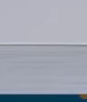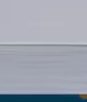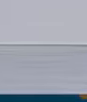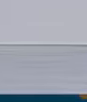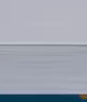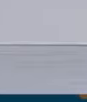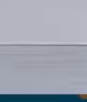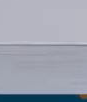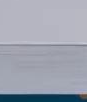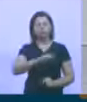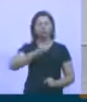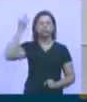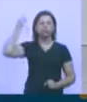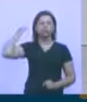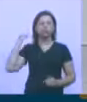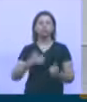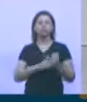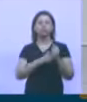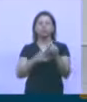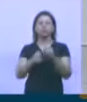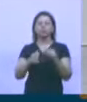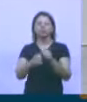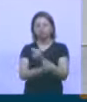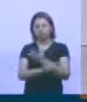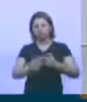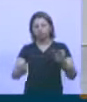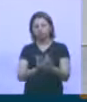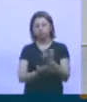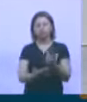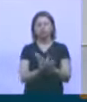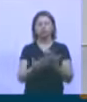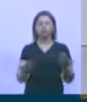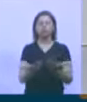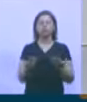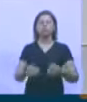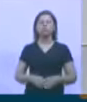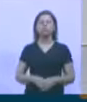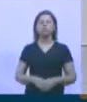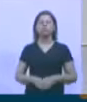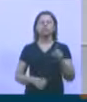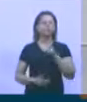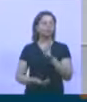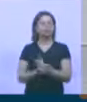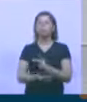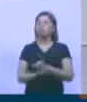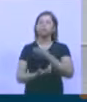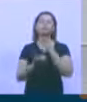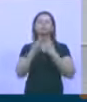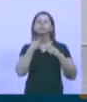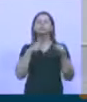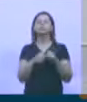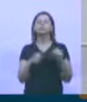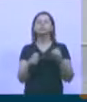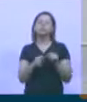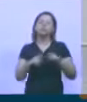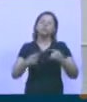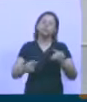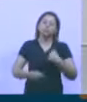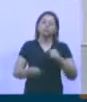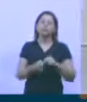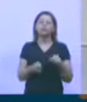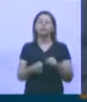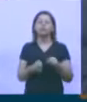vivi no passado me levaram a fazer coisas erradas hoje, me levam a fazer coisas que eu nem mesmo desejo fazer, mas eu faço. And they make